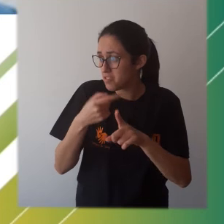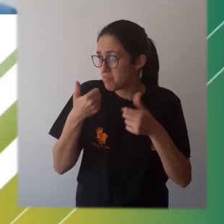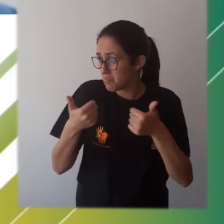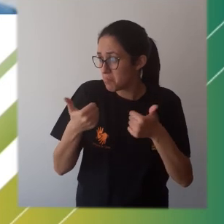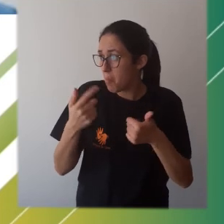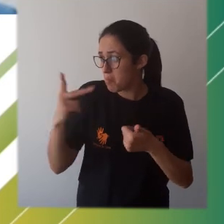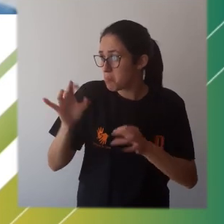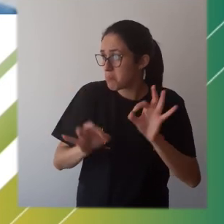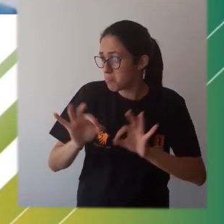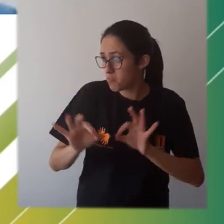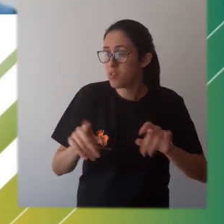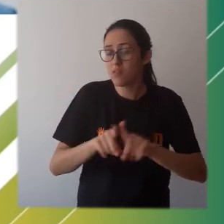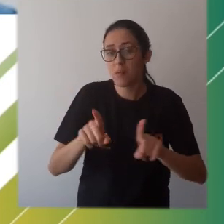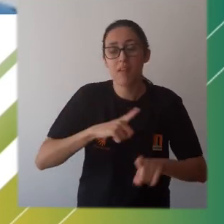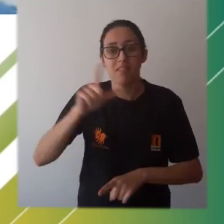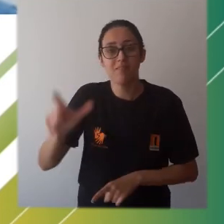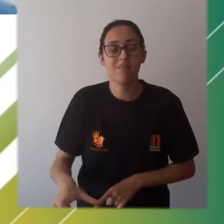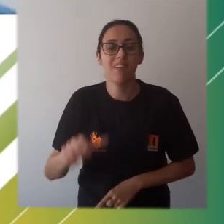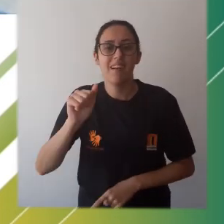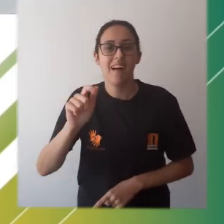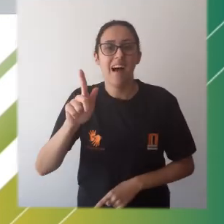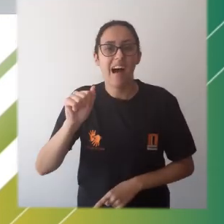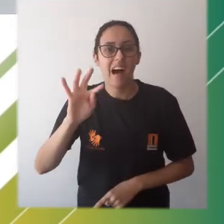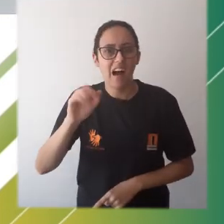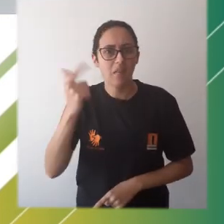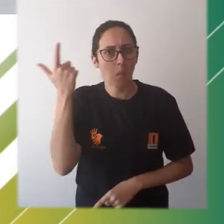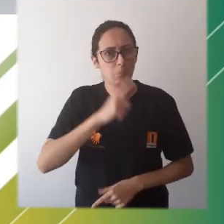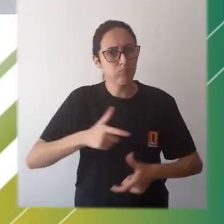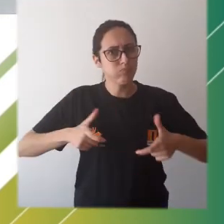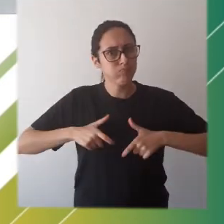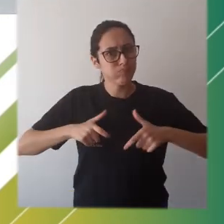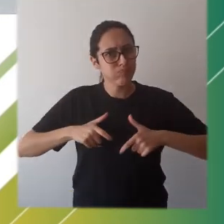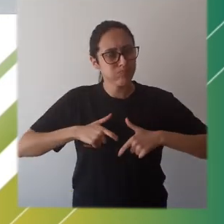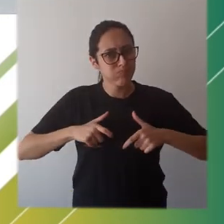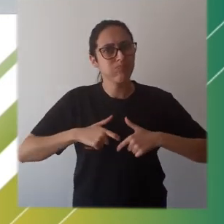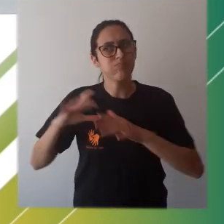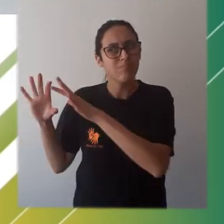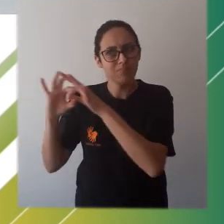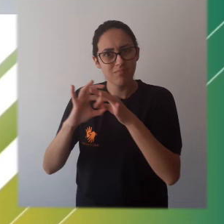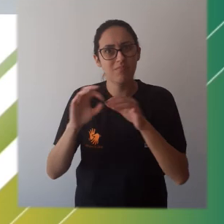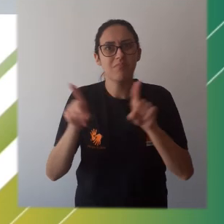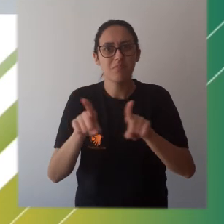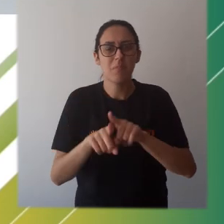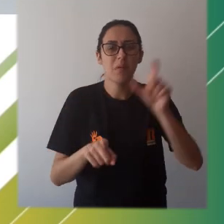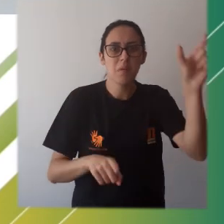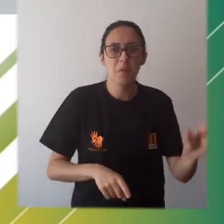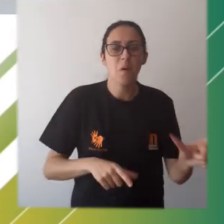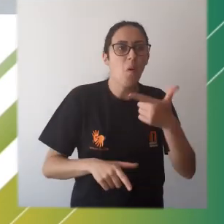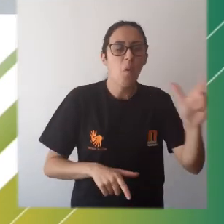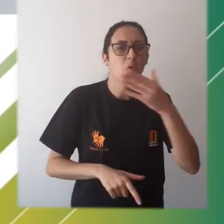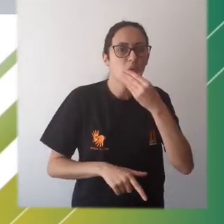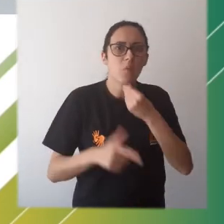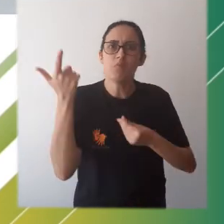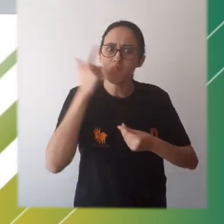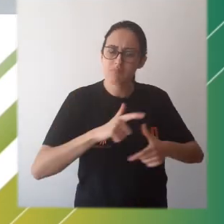desse projeto, a Ágata, que medalhou, e também o Marcelo Santos. A Ágata no esporte olímpico e o Marcelo Santos na bocha no